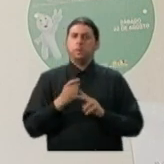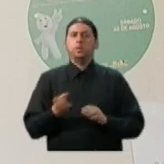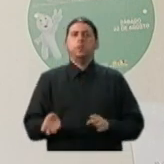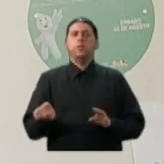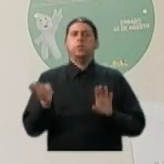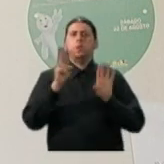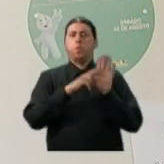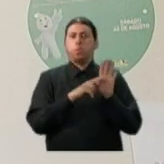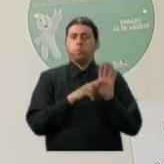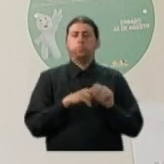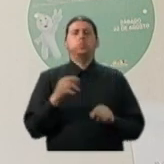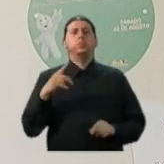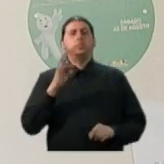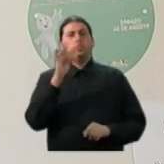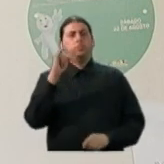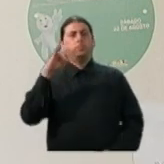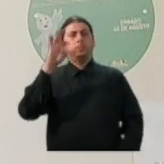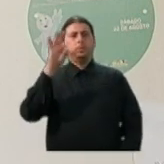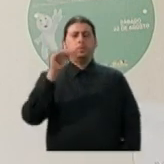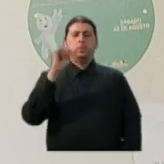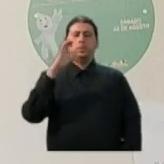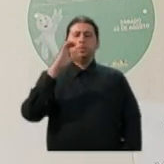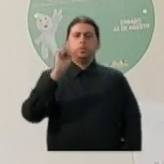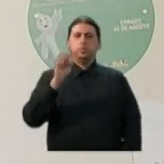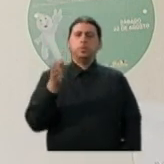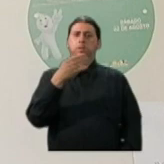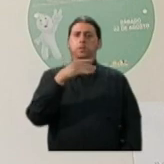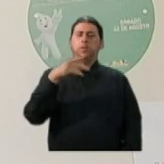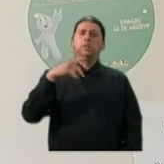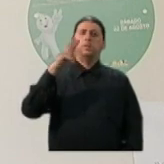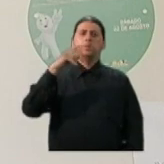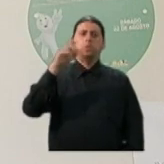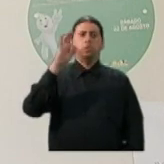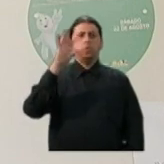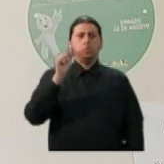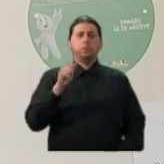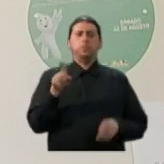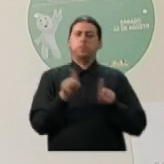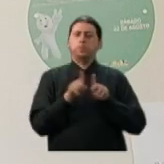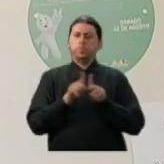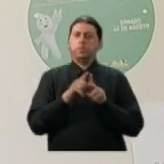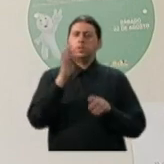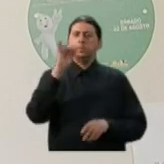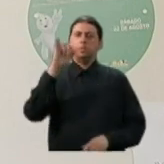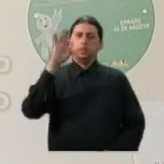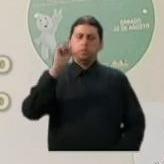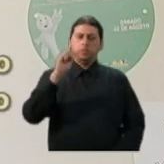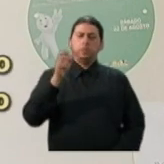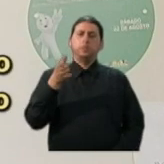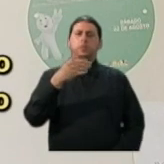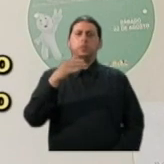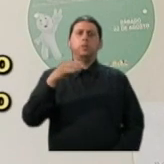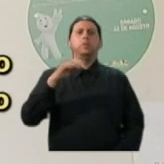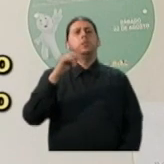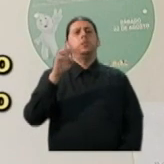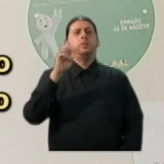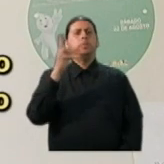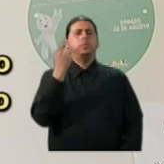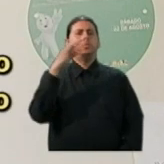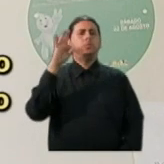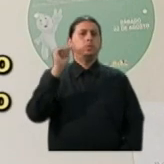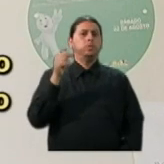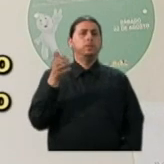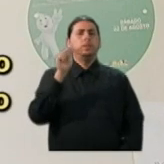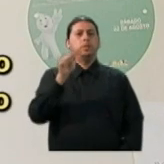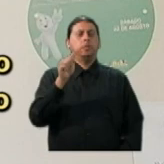e da poliomielite, além da dose única da tetraviral e da hepatite A. Depois disso, com 4 anos,